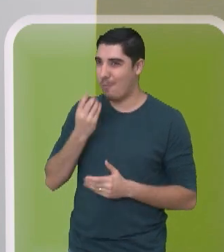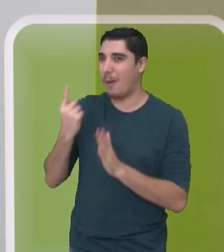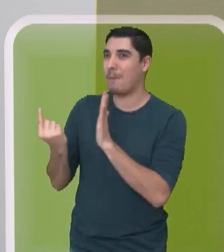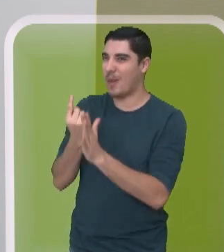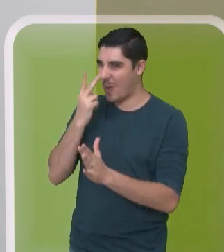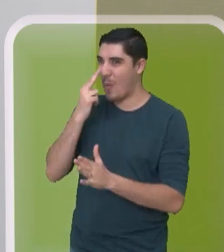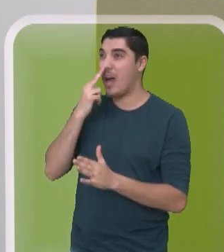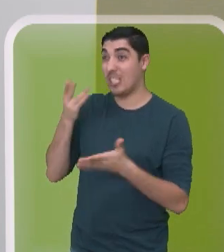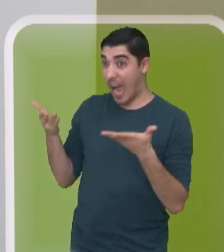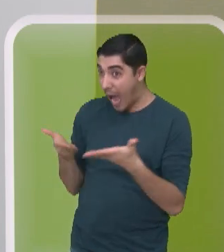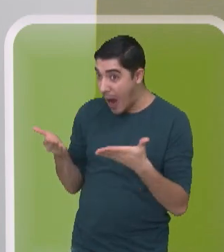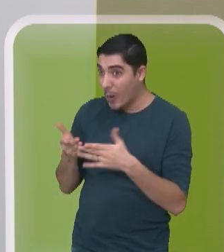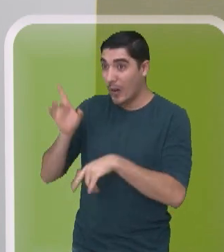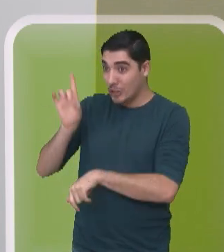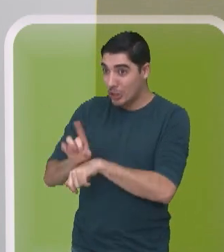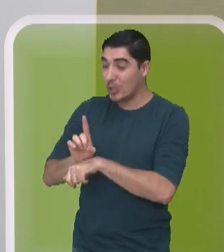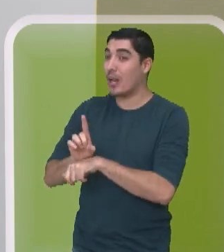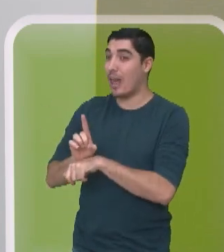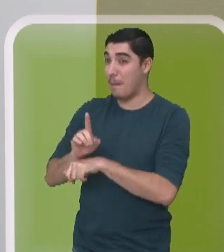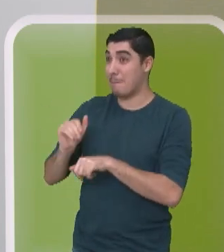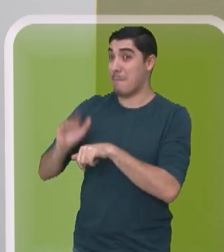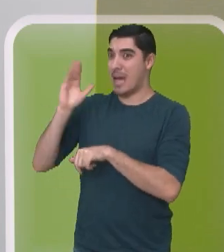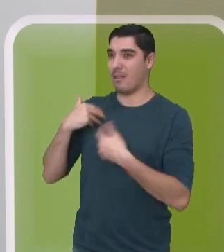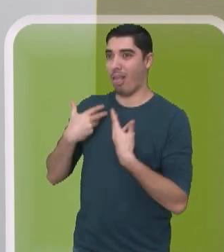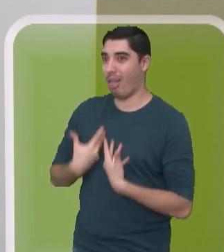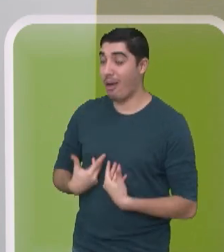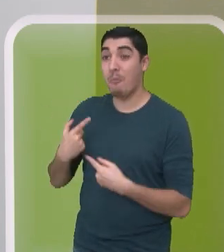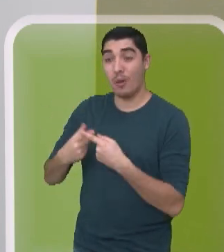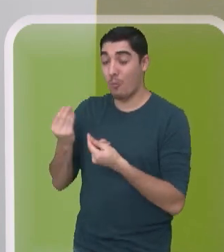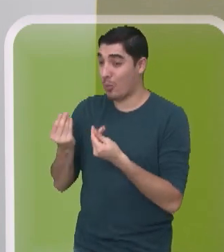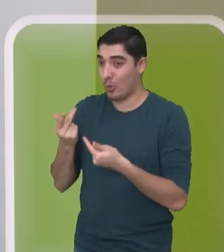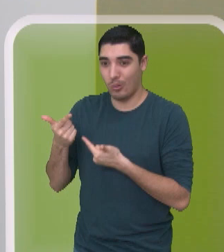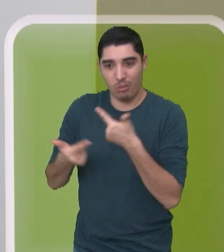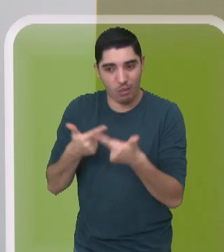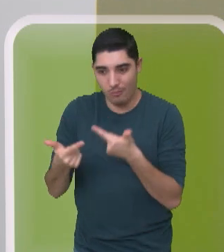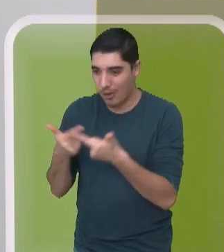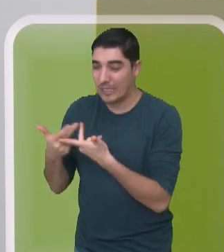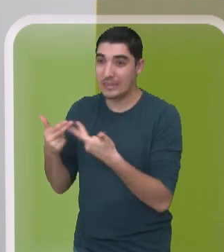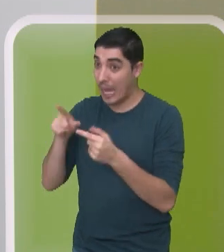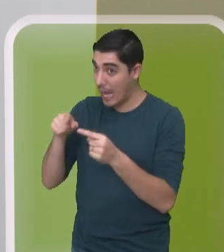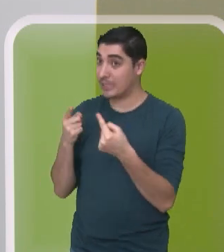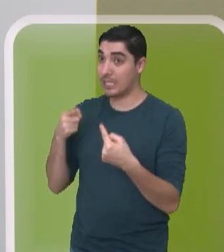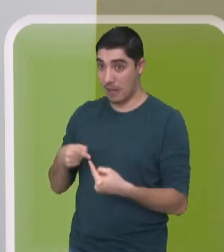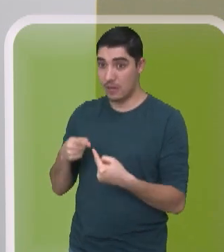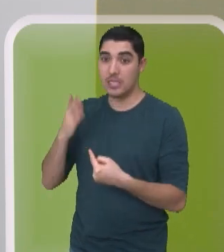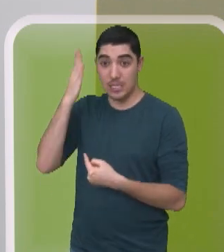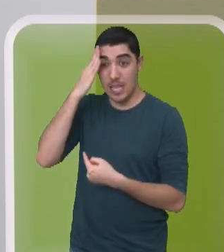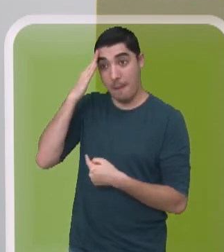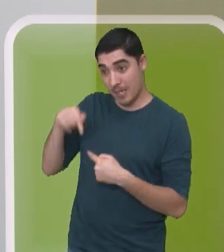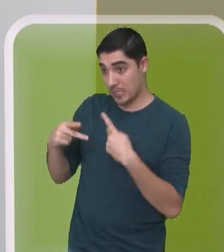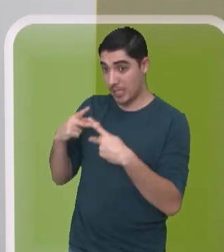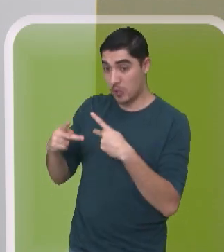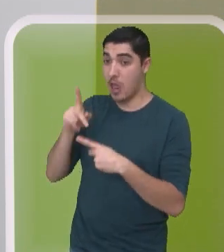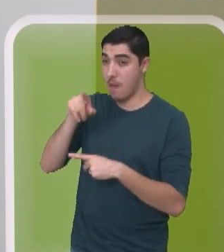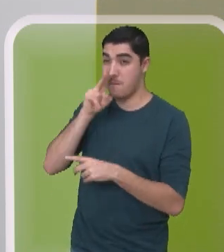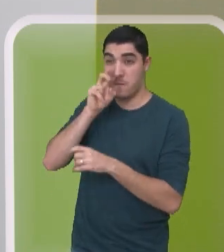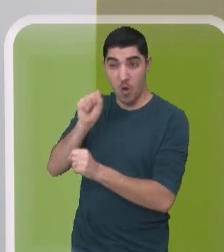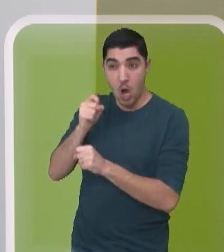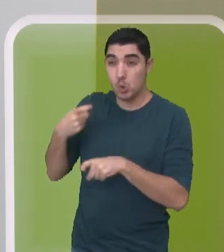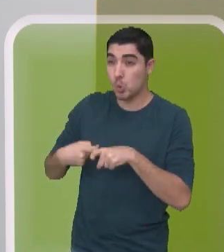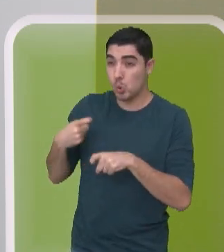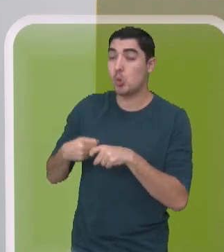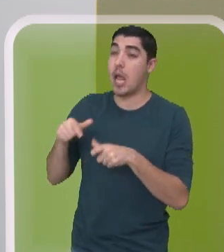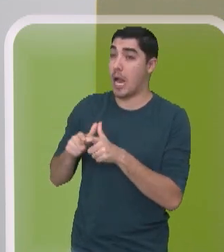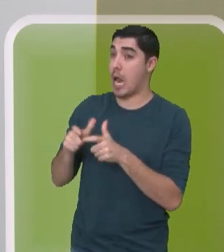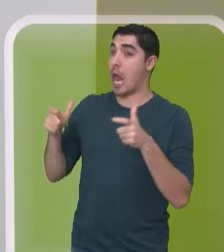né? Porque é um projeto novo, exige bastante, é um grande desafio. A gente sabe do tamanho que é o São José, da importância que tem esse